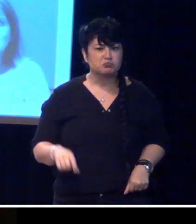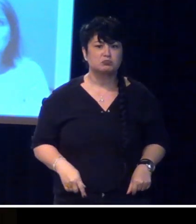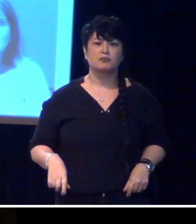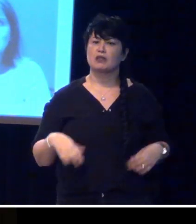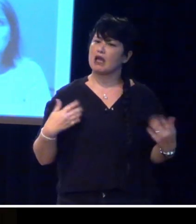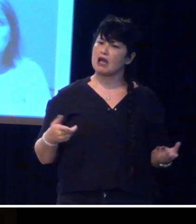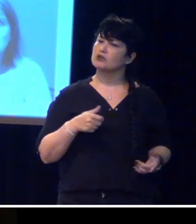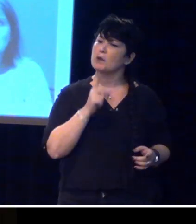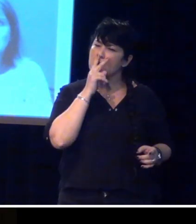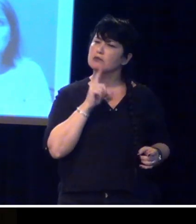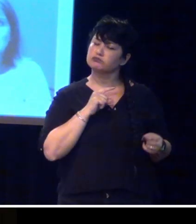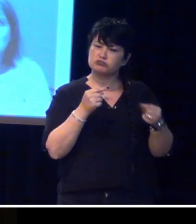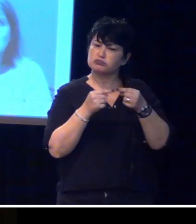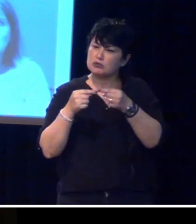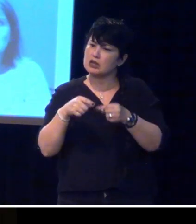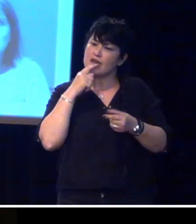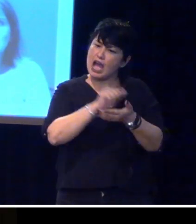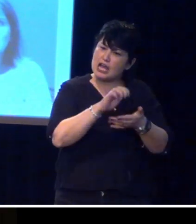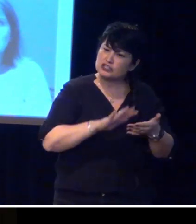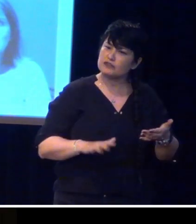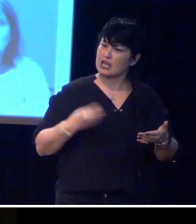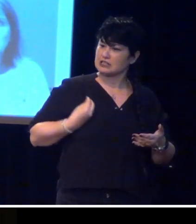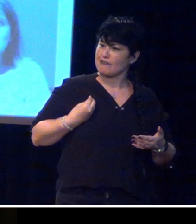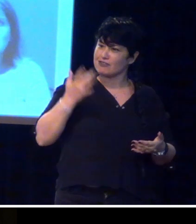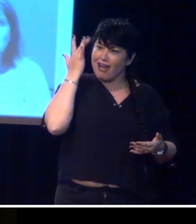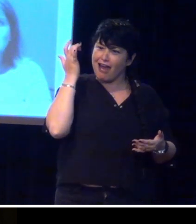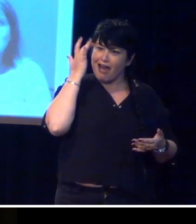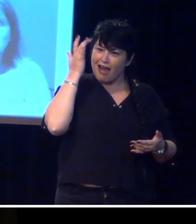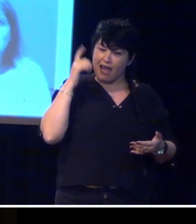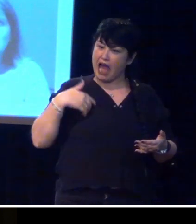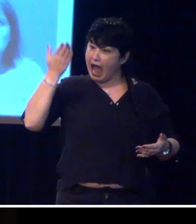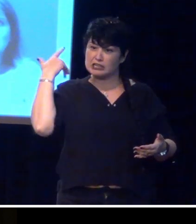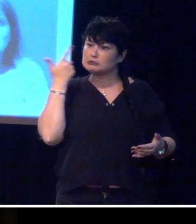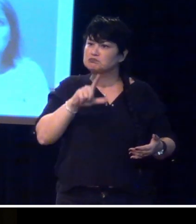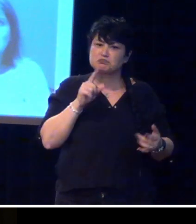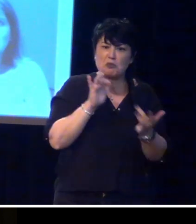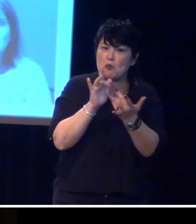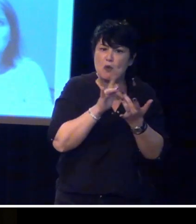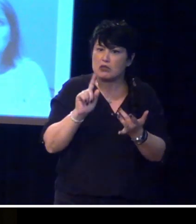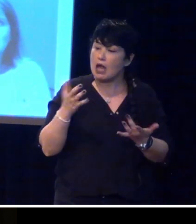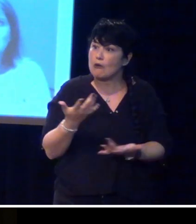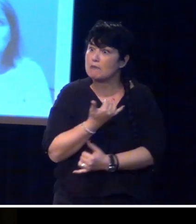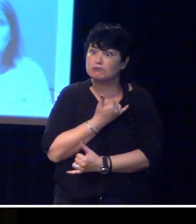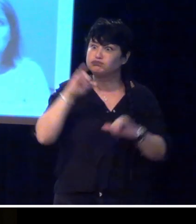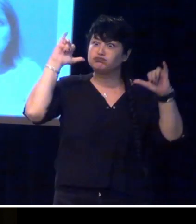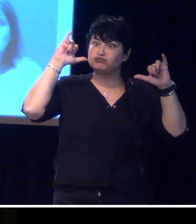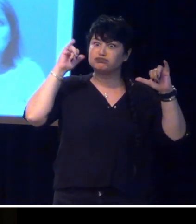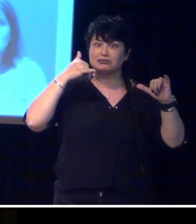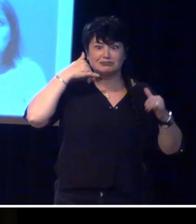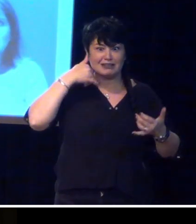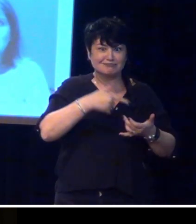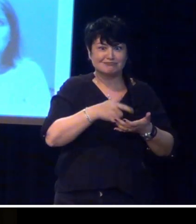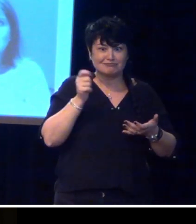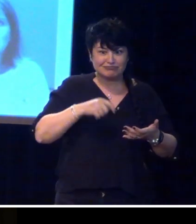abre aspas, em muitas das atividades da vida diária, antes inacessíveis, o impacto, né? Pois